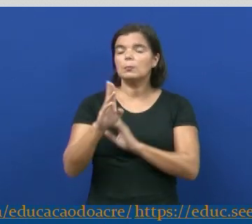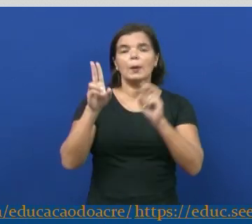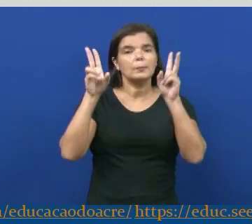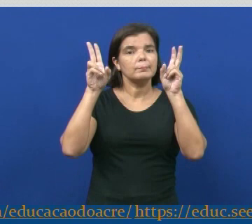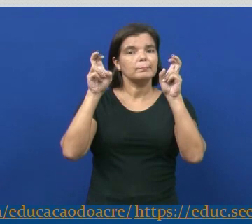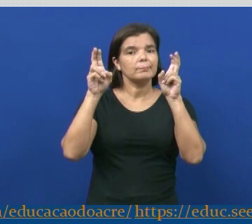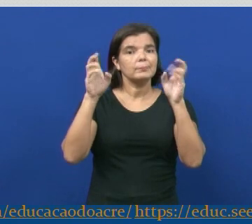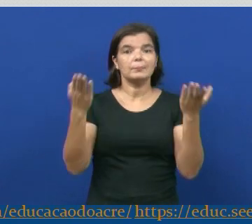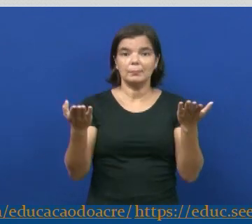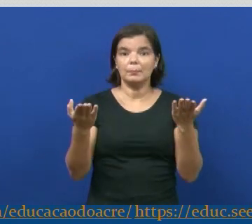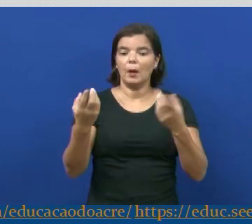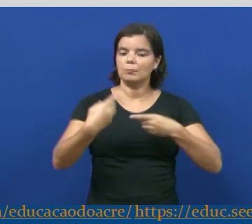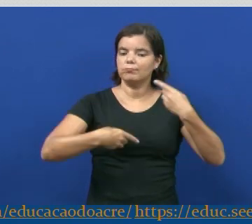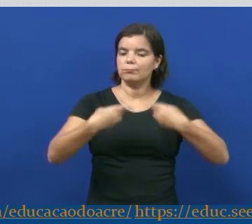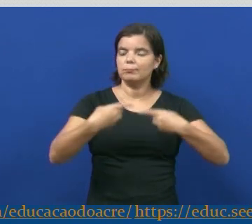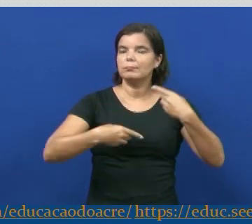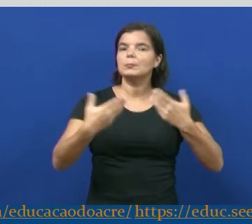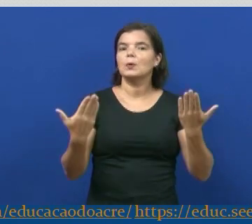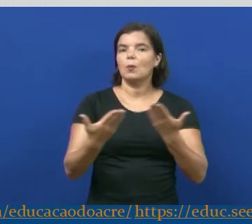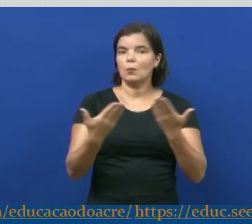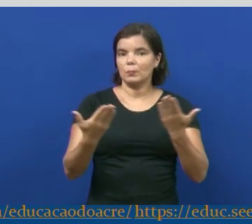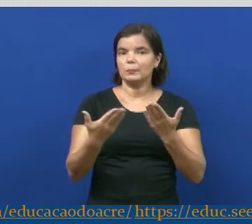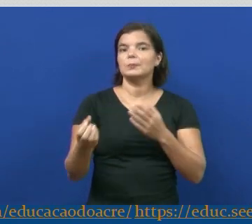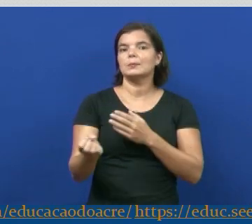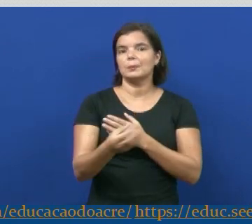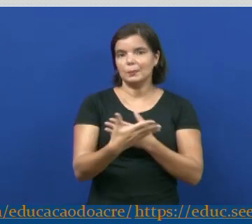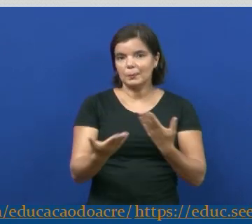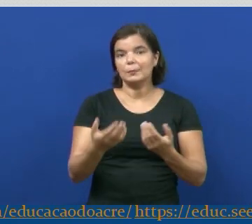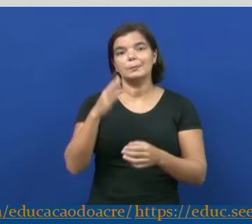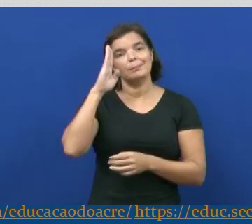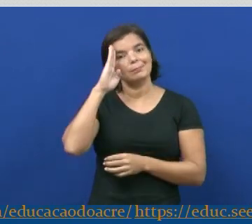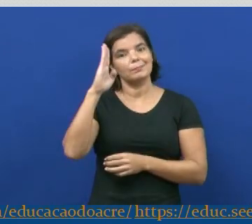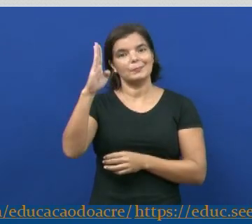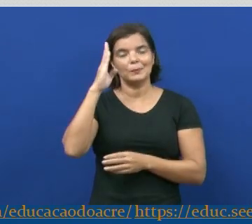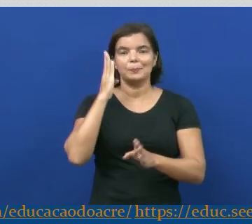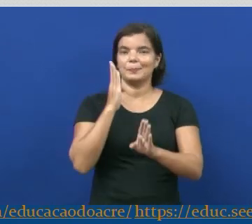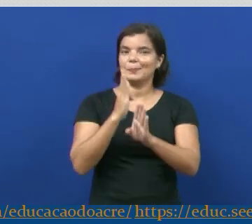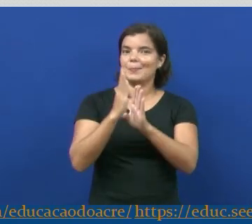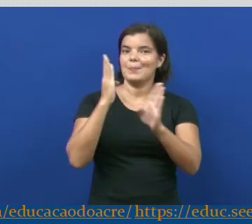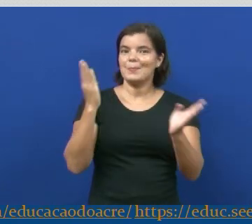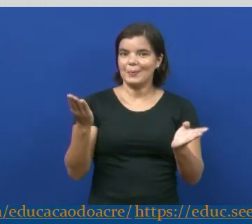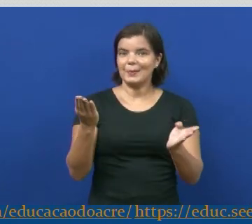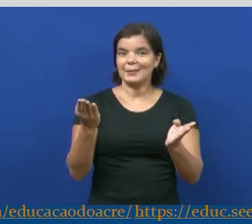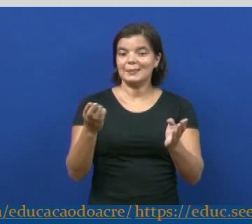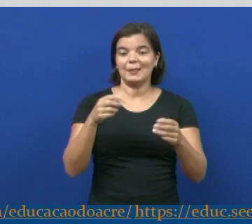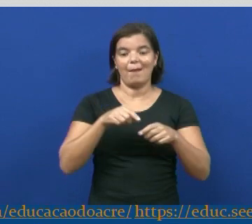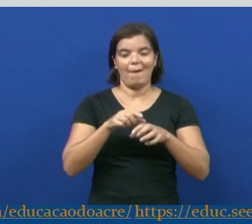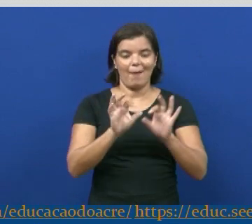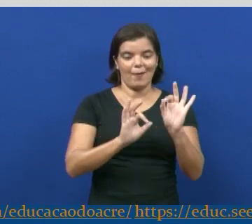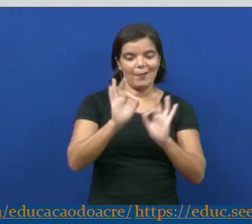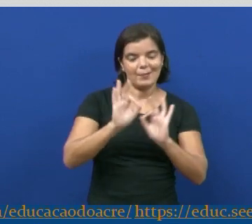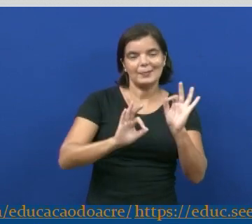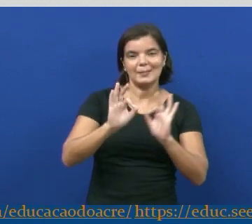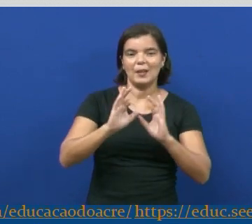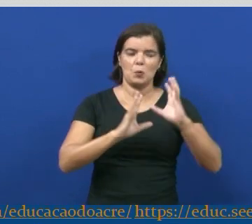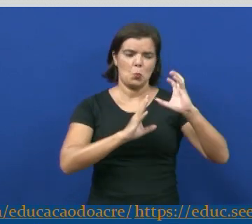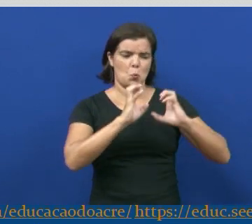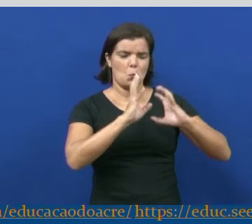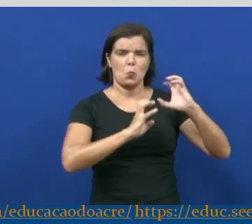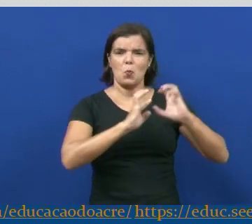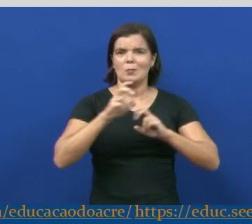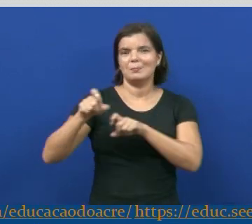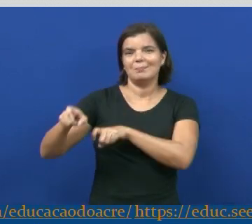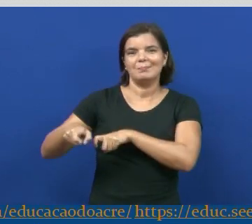aí, bem discutidos hoje na atualidade, né, principalmente por conta da reforma agrária, né, os conflitos sociais